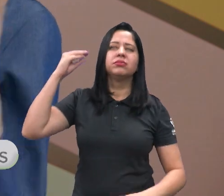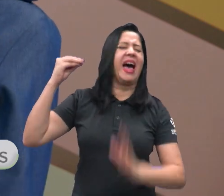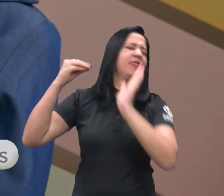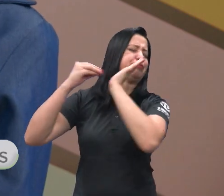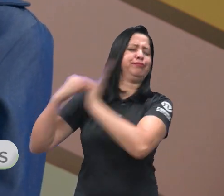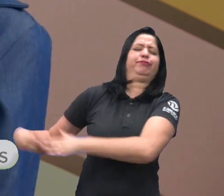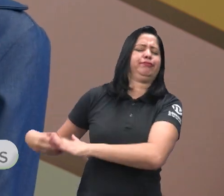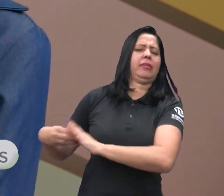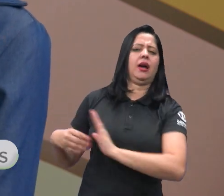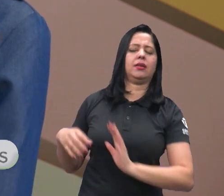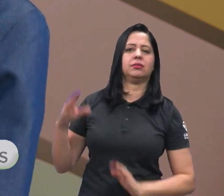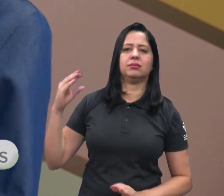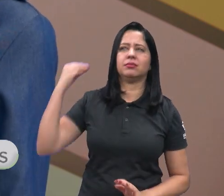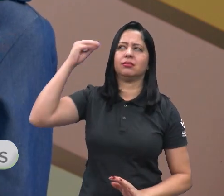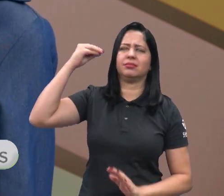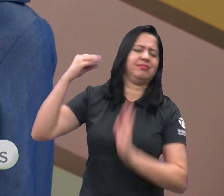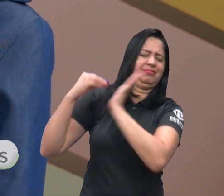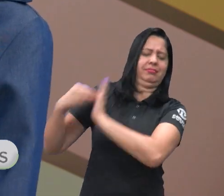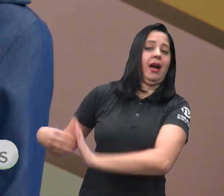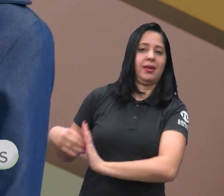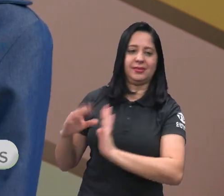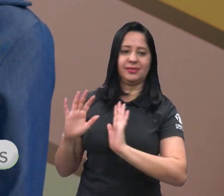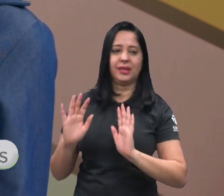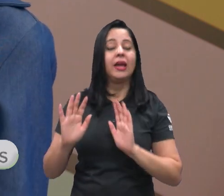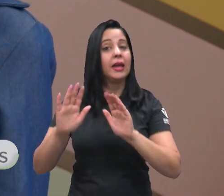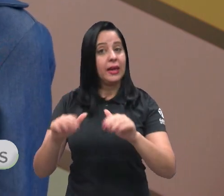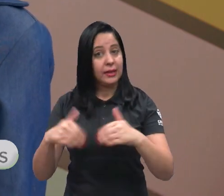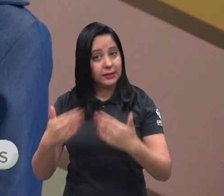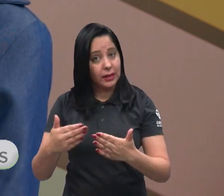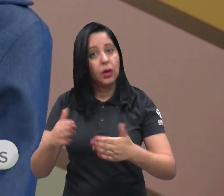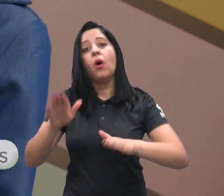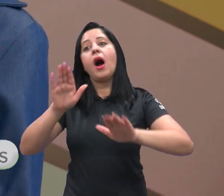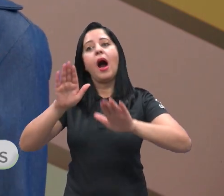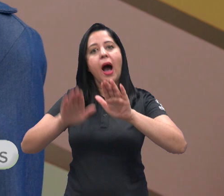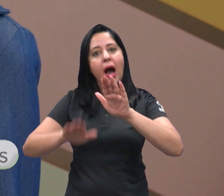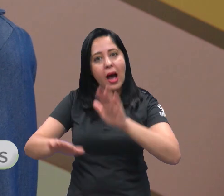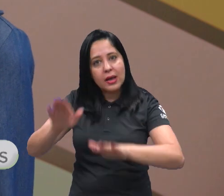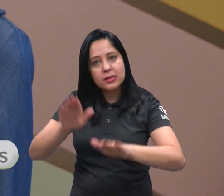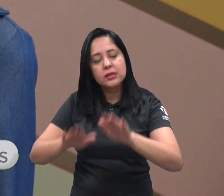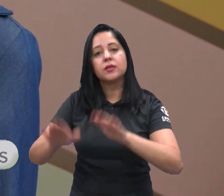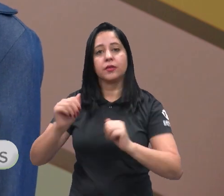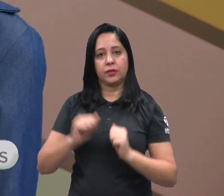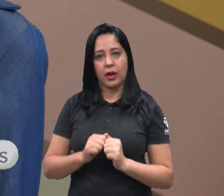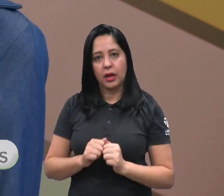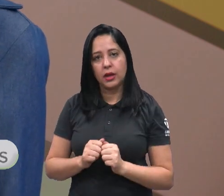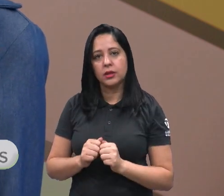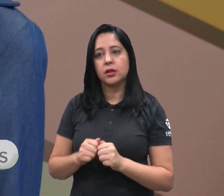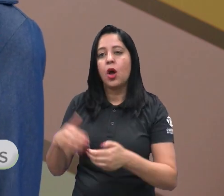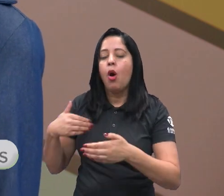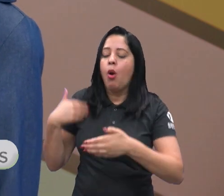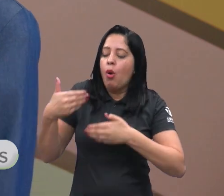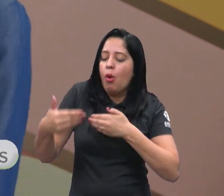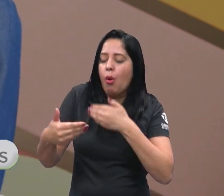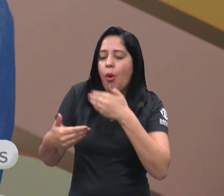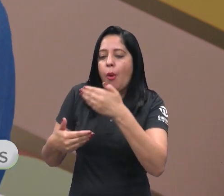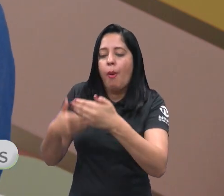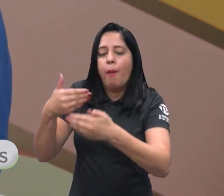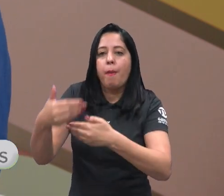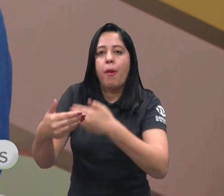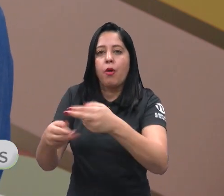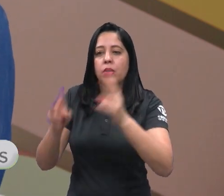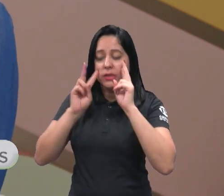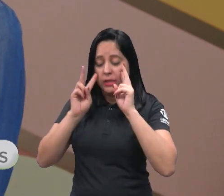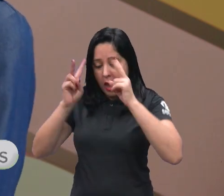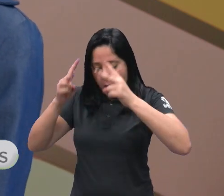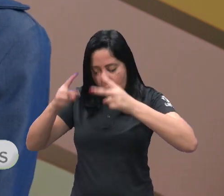para de falar isso, não é isso. Então, muitas vezes, o processo de se autoconhecer, ele é